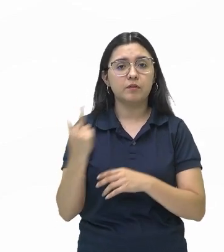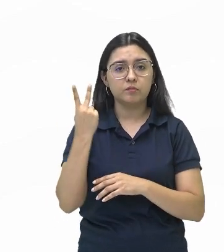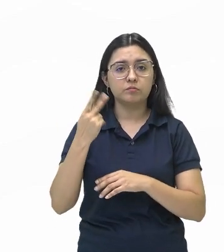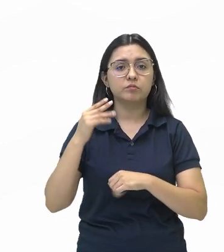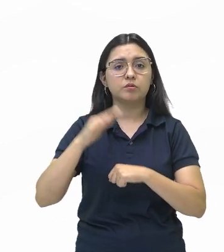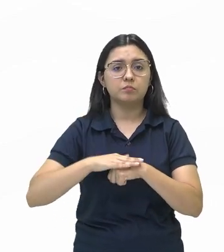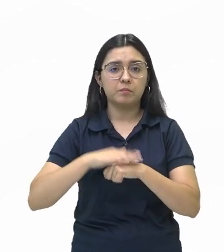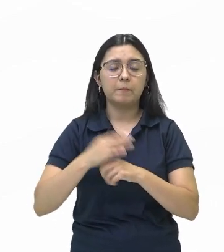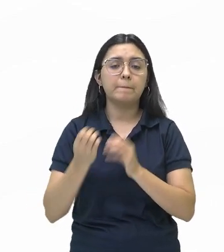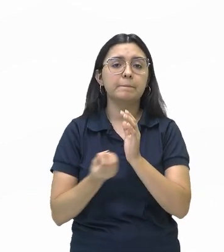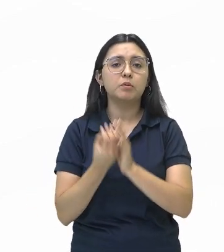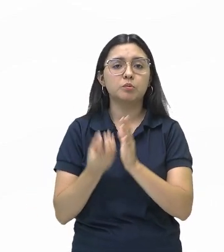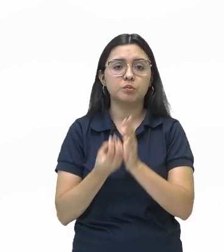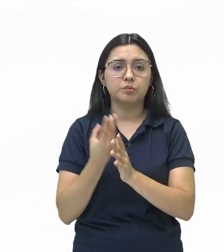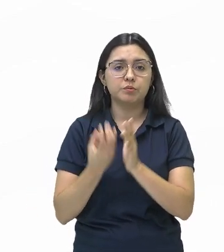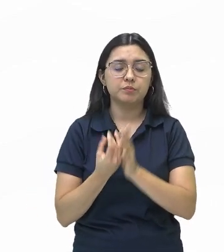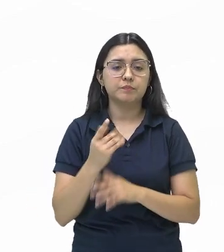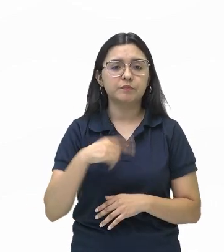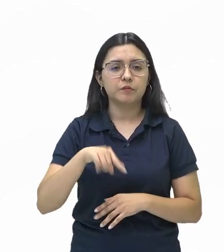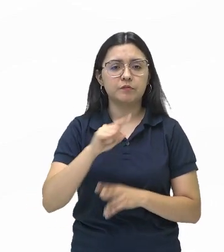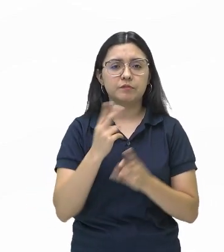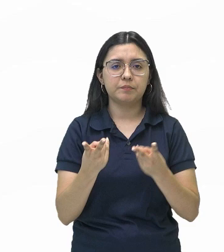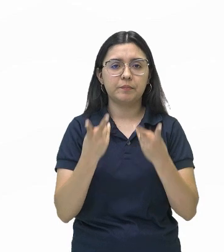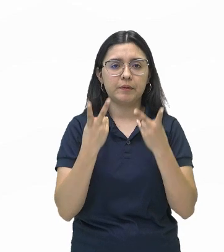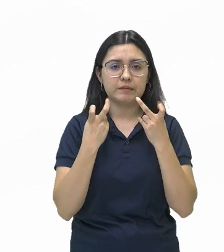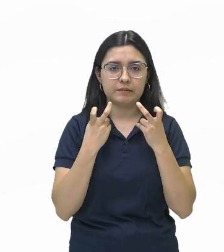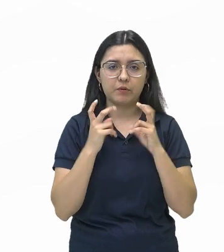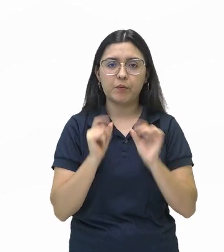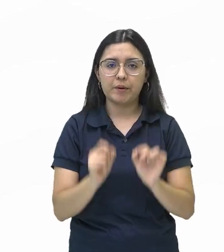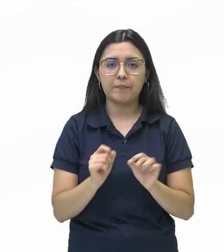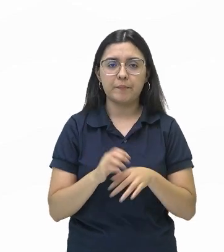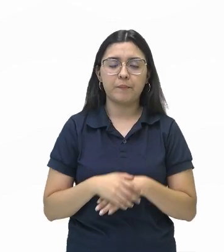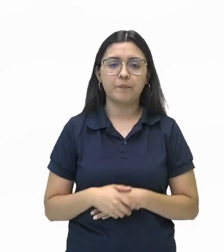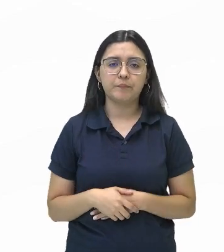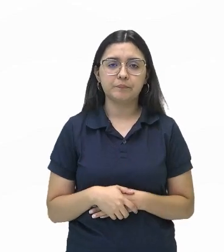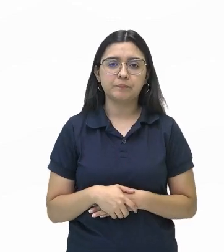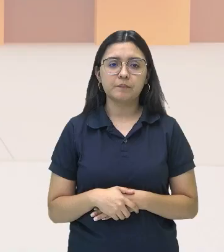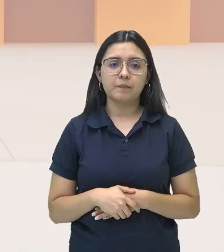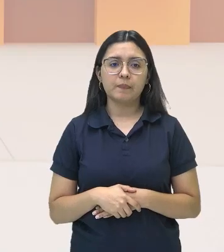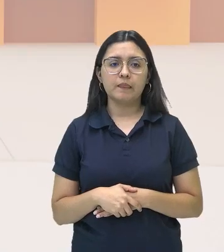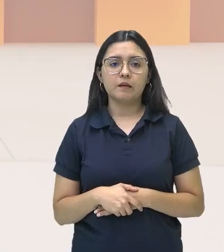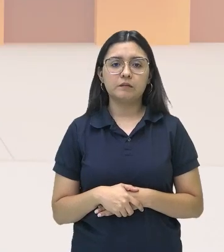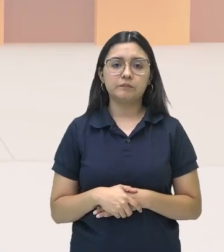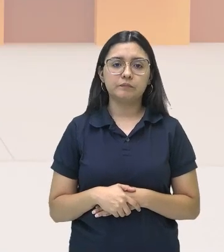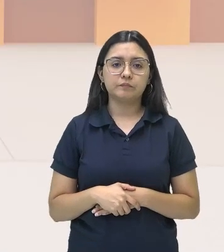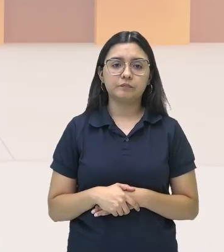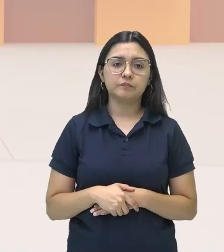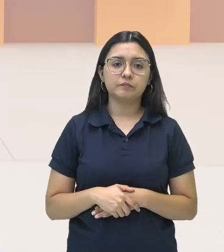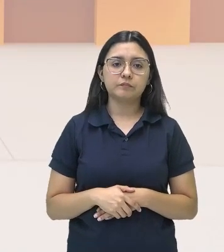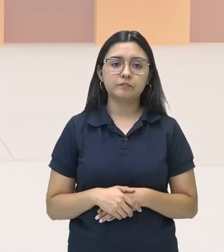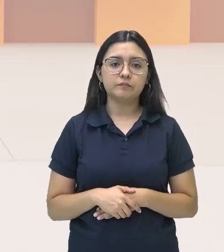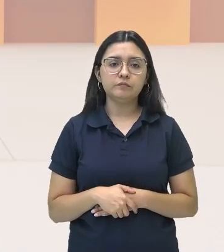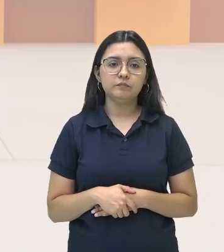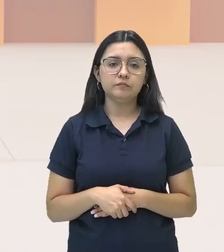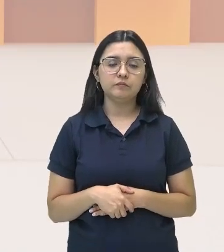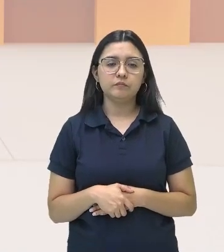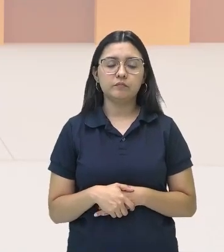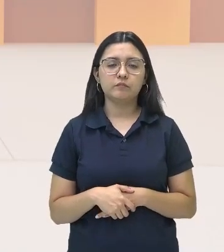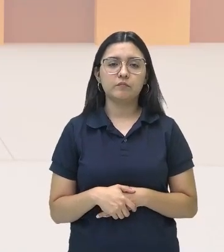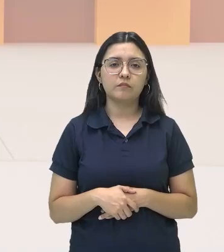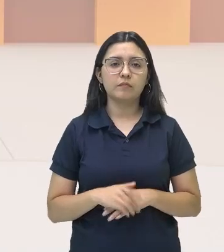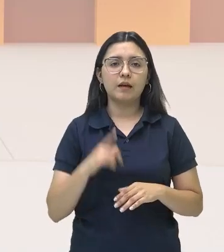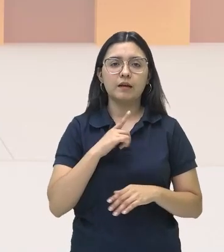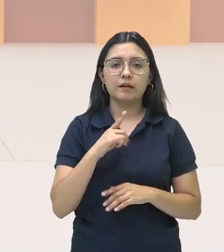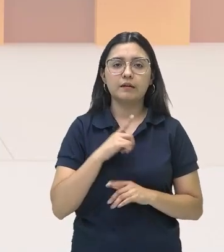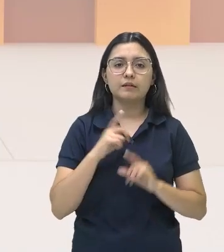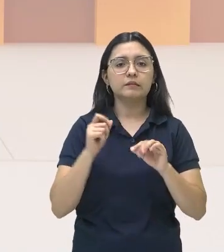também. Então, por aí vocês percebem, né, que a alienação está, né,